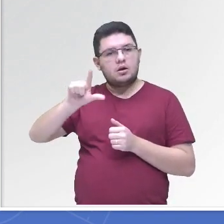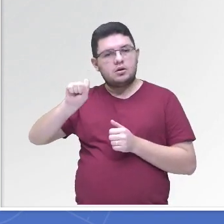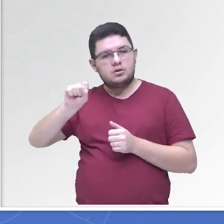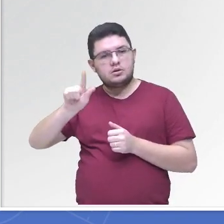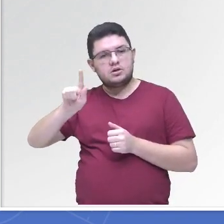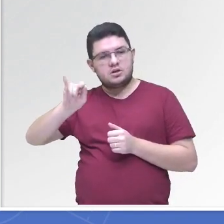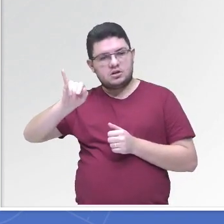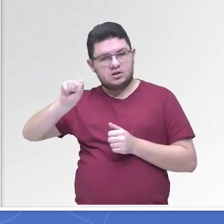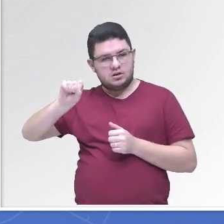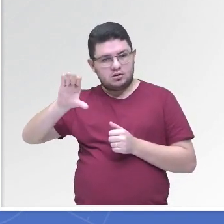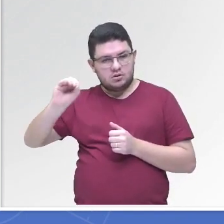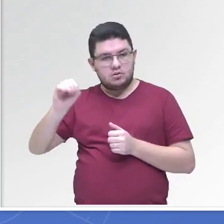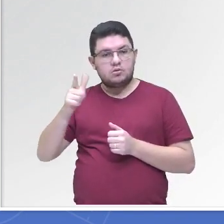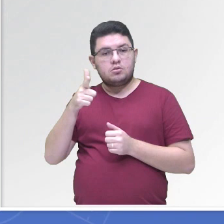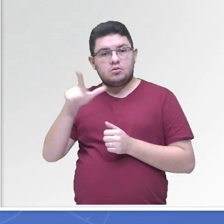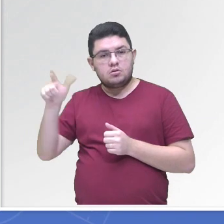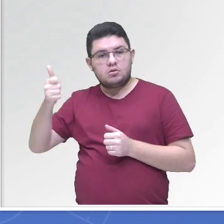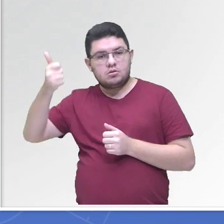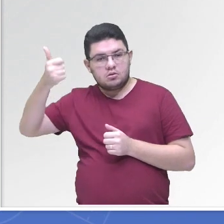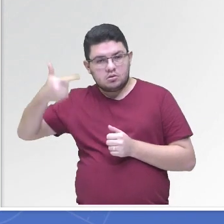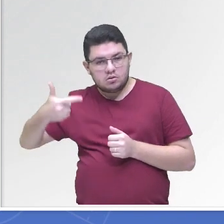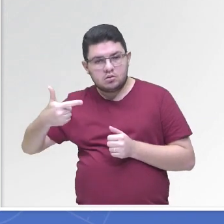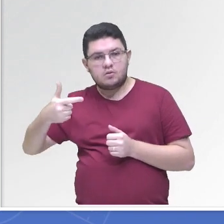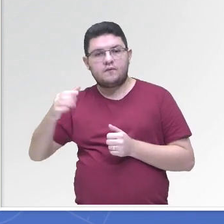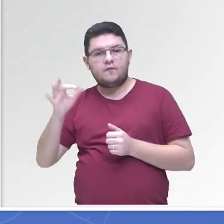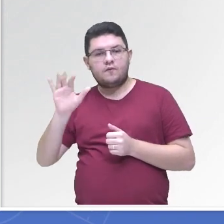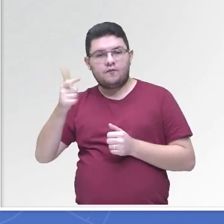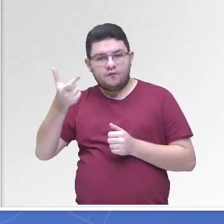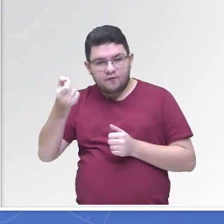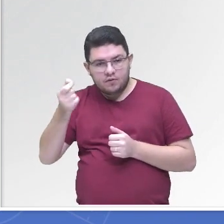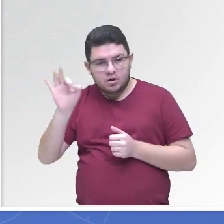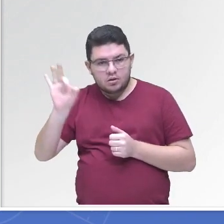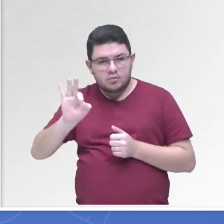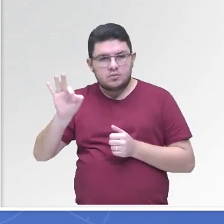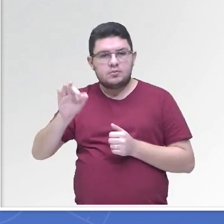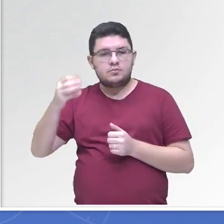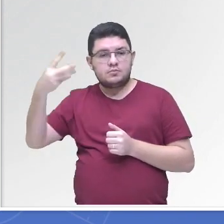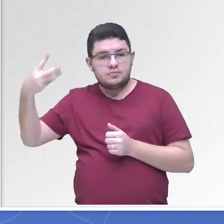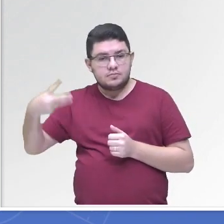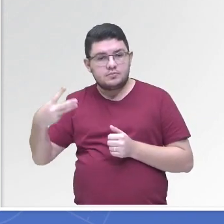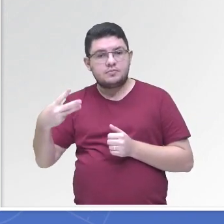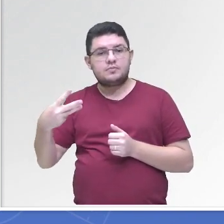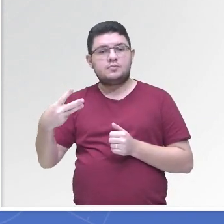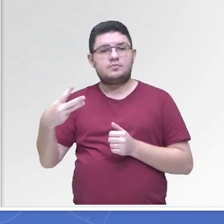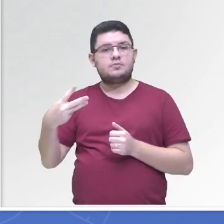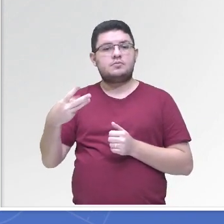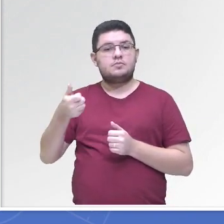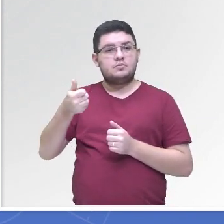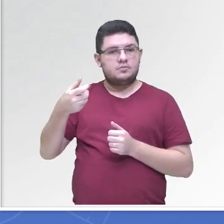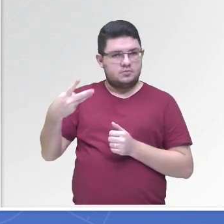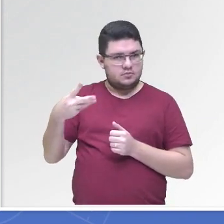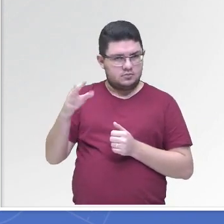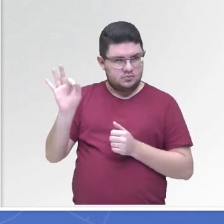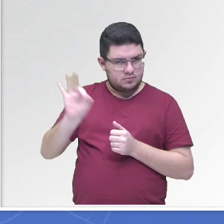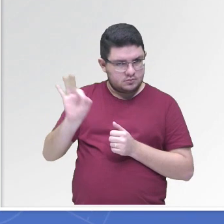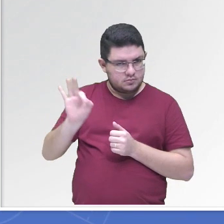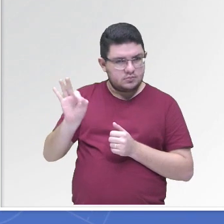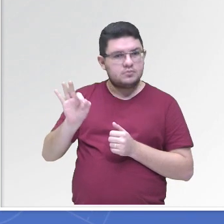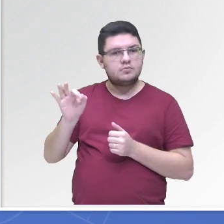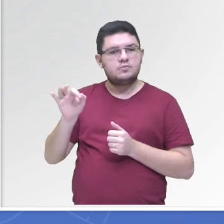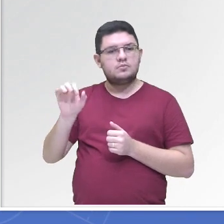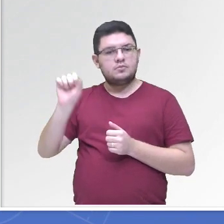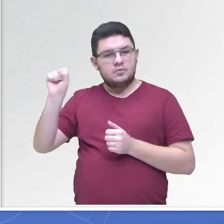20%. Antialérgicos, 13%. Antibióticos, tem gente que toma antibiótico por conta própria, gente,